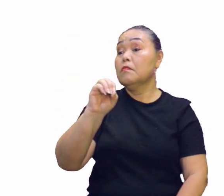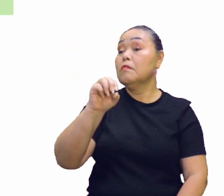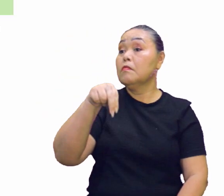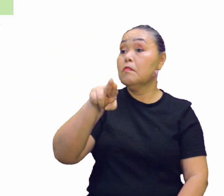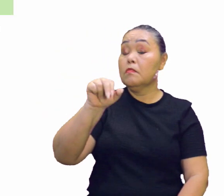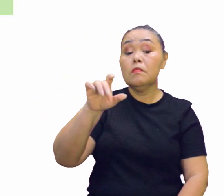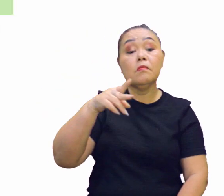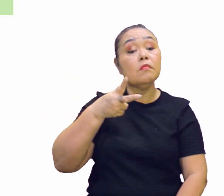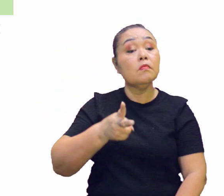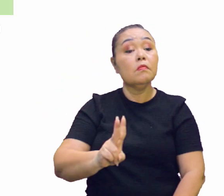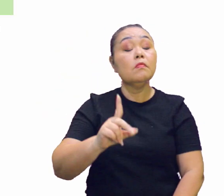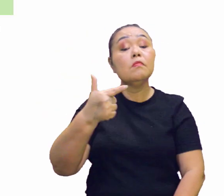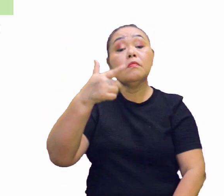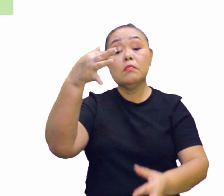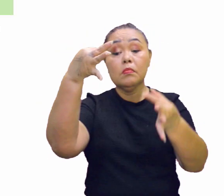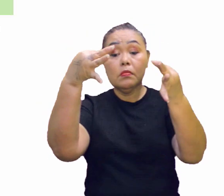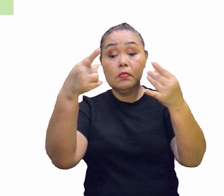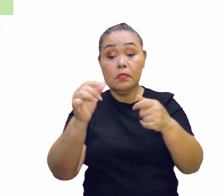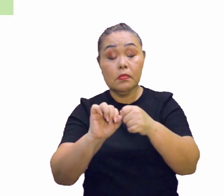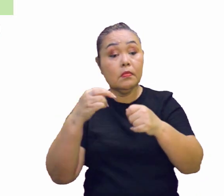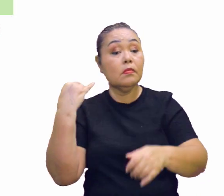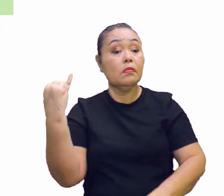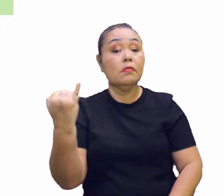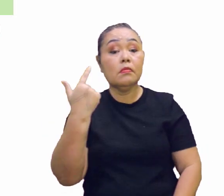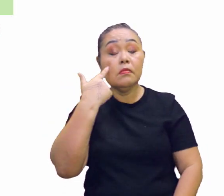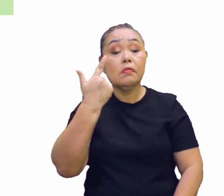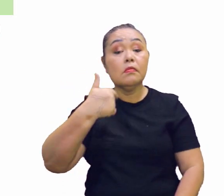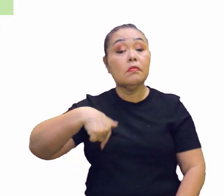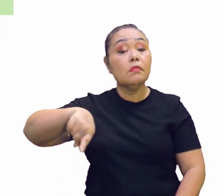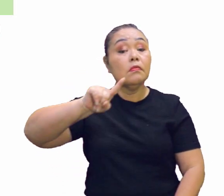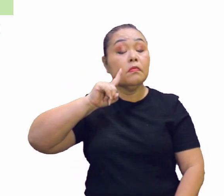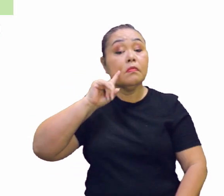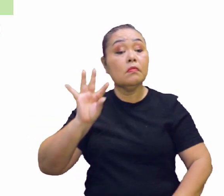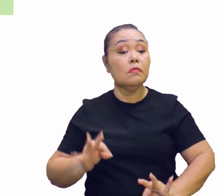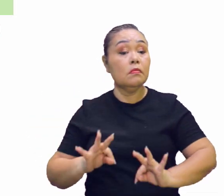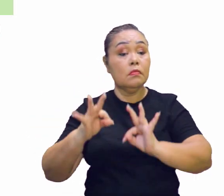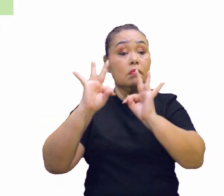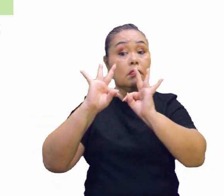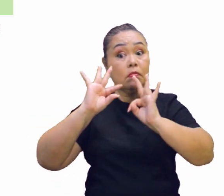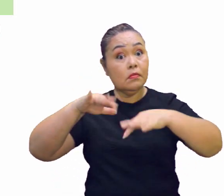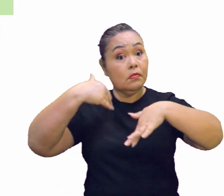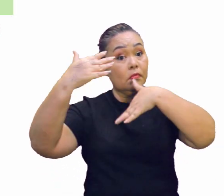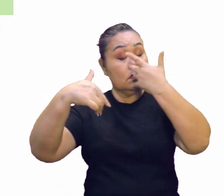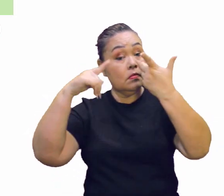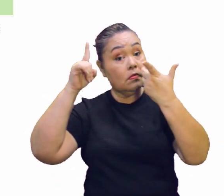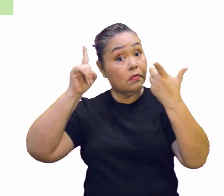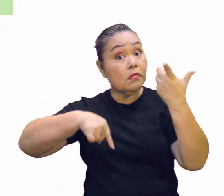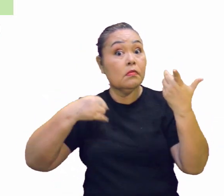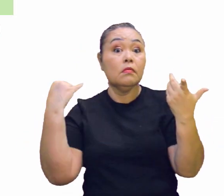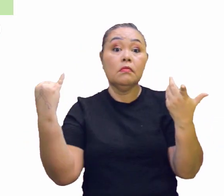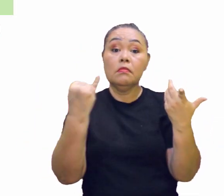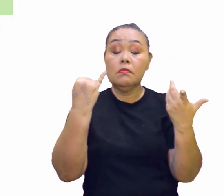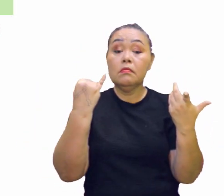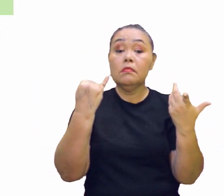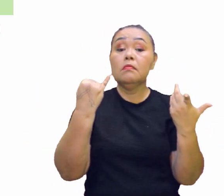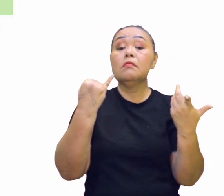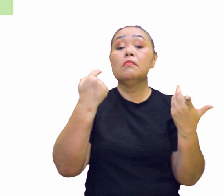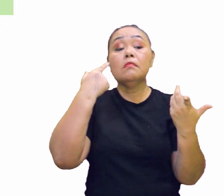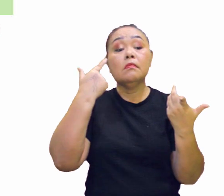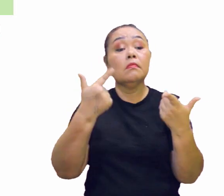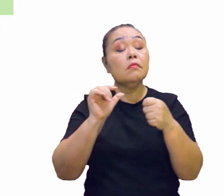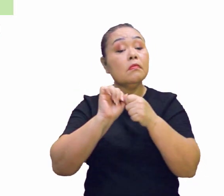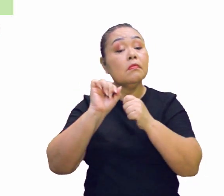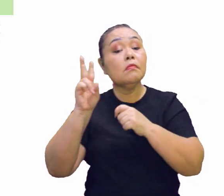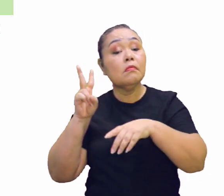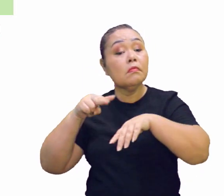Vamos continuar? Um outro detalhe importante, se considerarmos que o domínio das tecnologias avançadas é imprescindível para